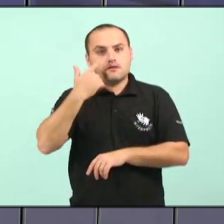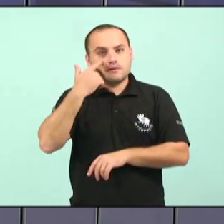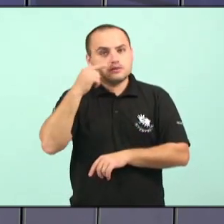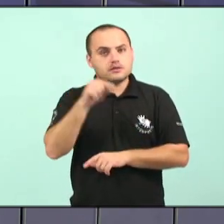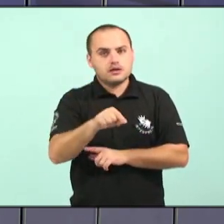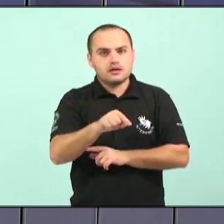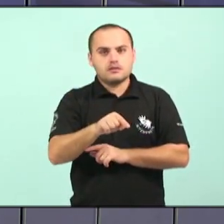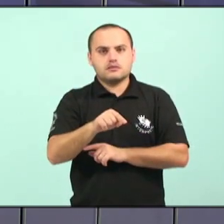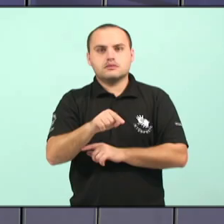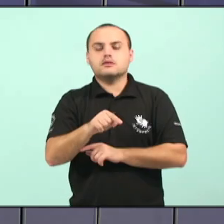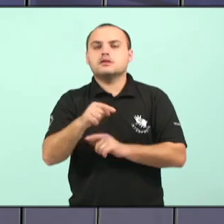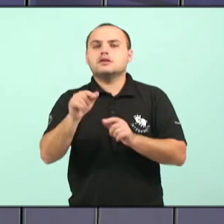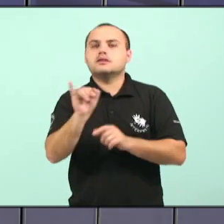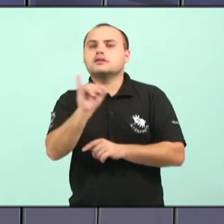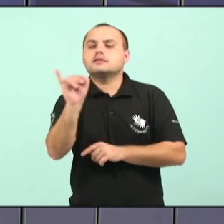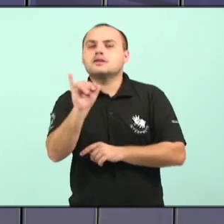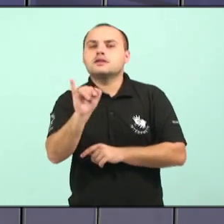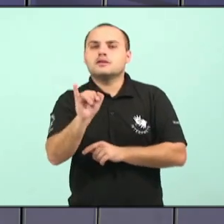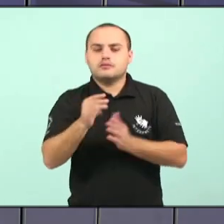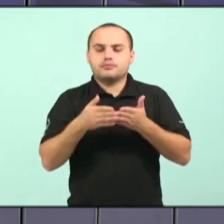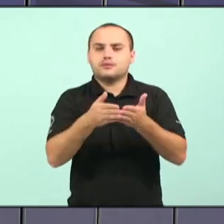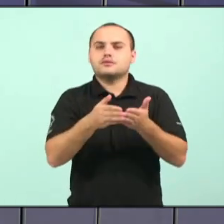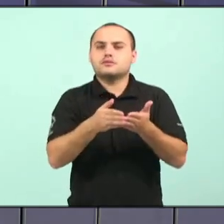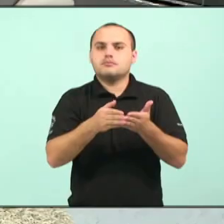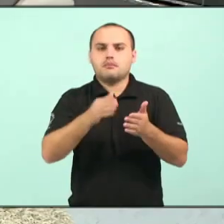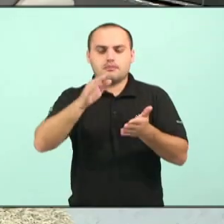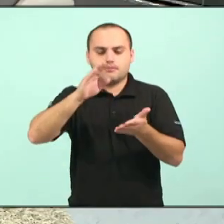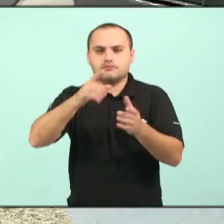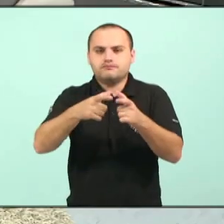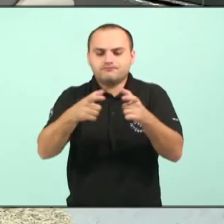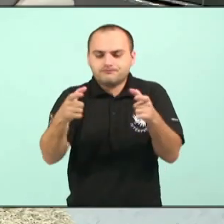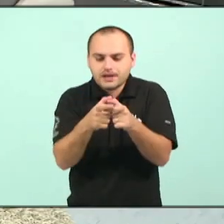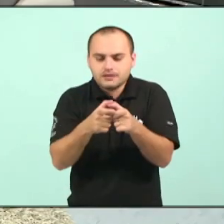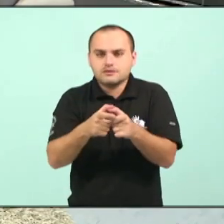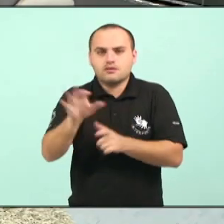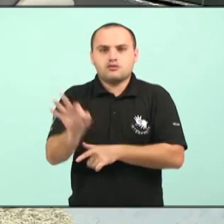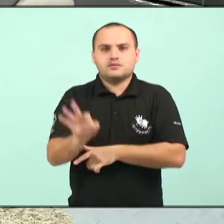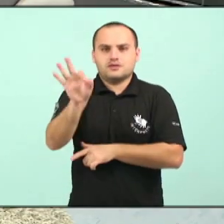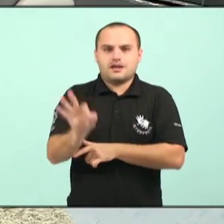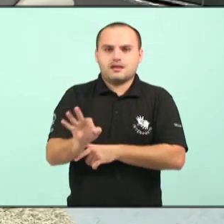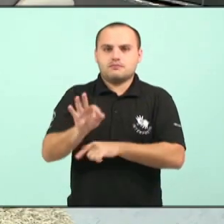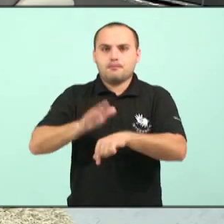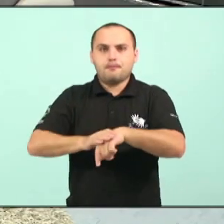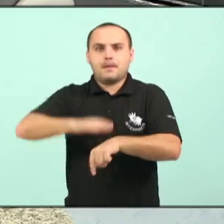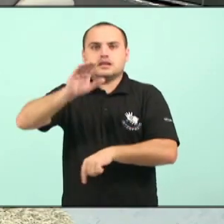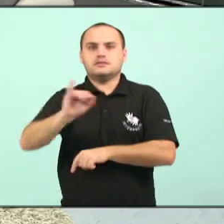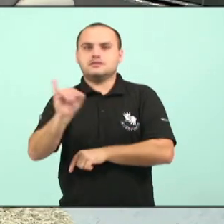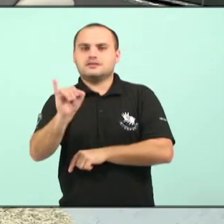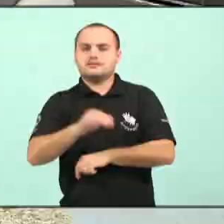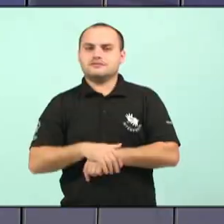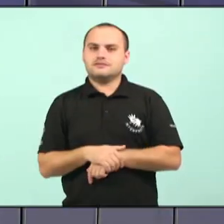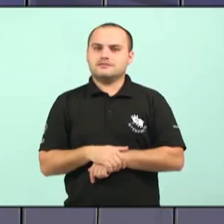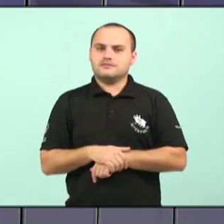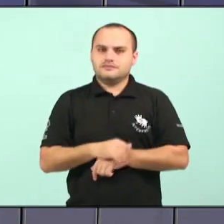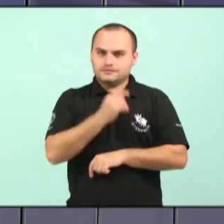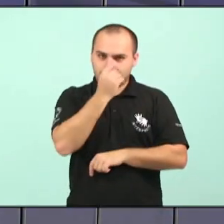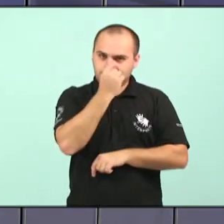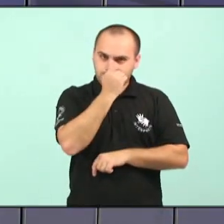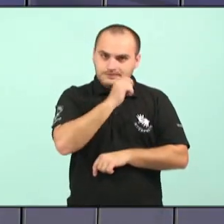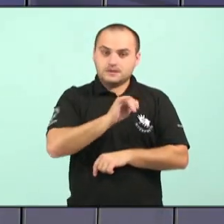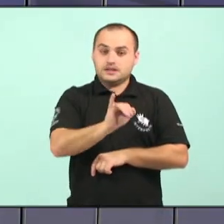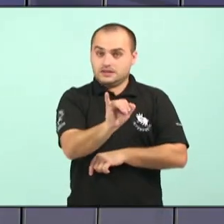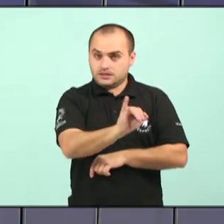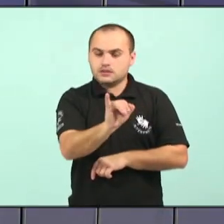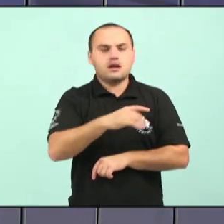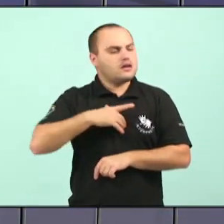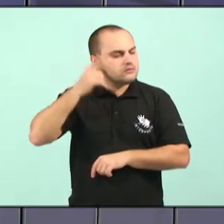cargo comissionado e mais Itajaí. Né? No caso do Porto de Itajaí, o prefeito ele acertou na indicação do superintendente